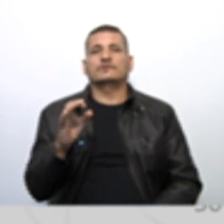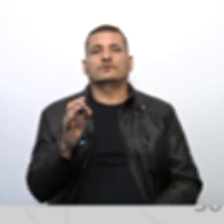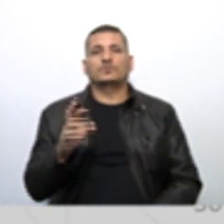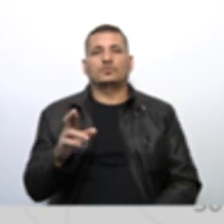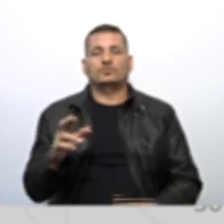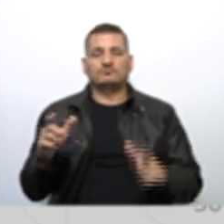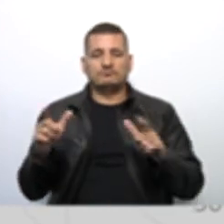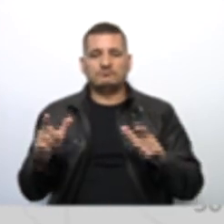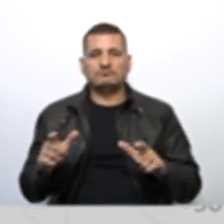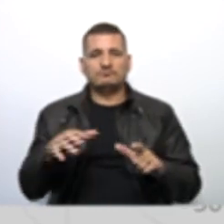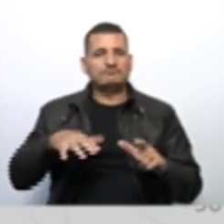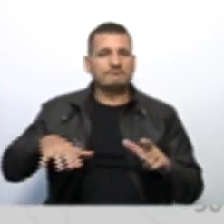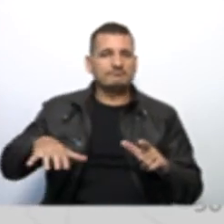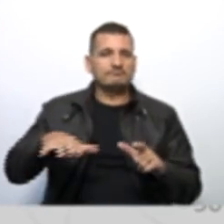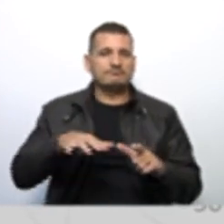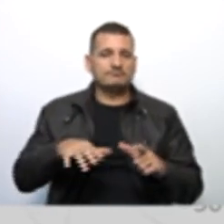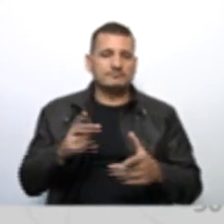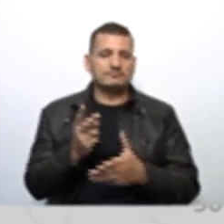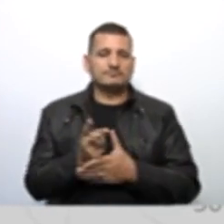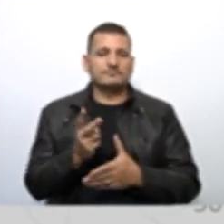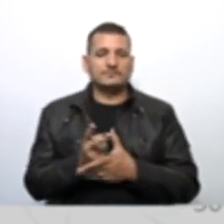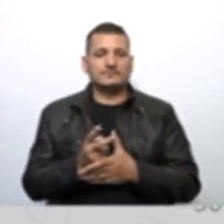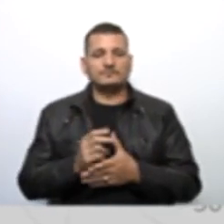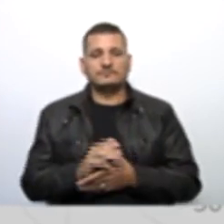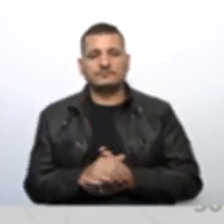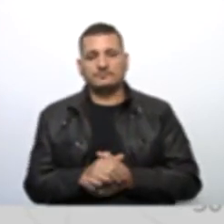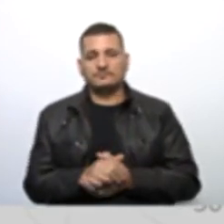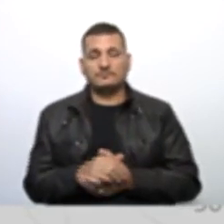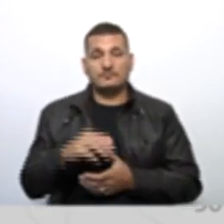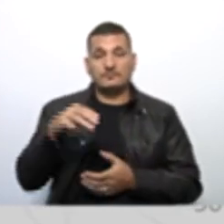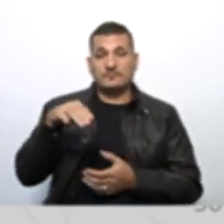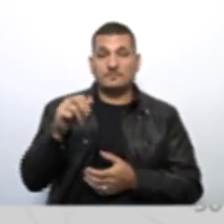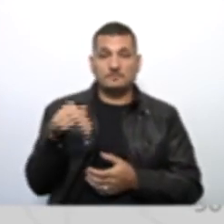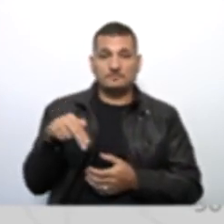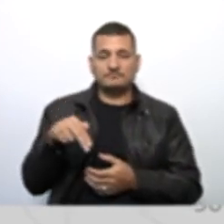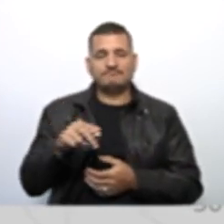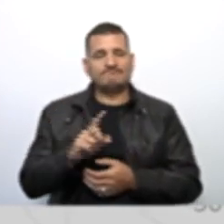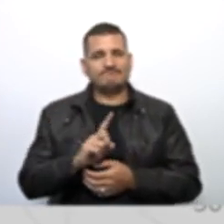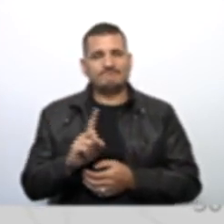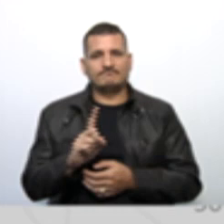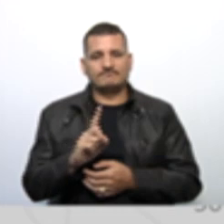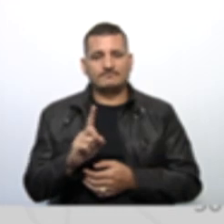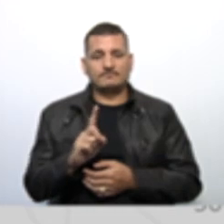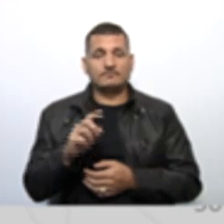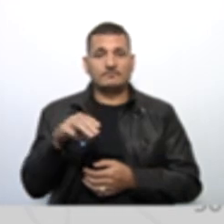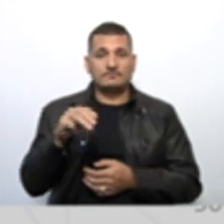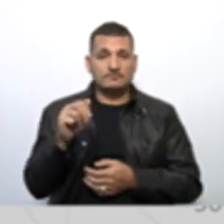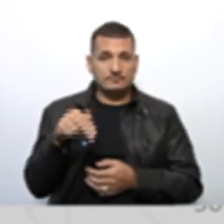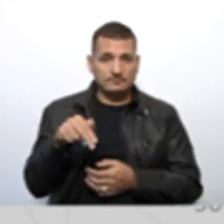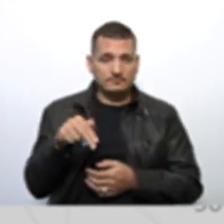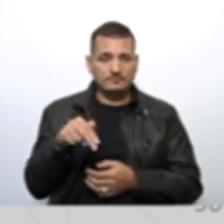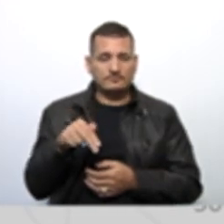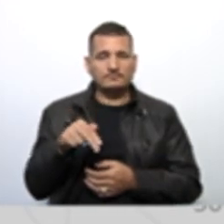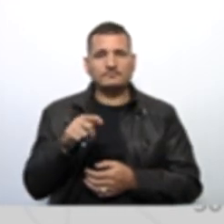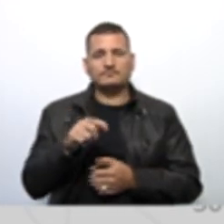mesmo ambiente, ok? Então, a MAN não. A MAN, dentro